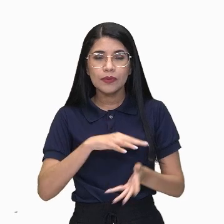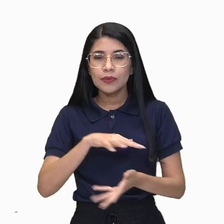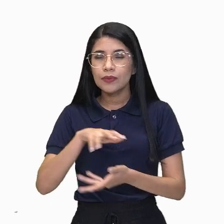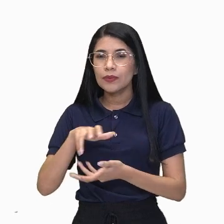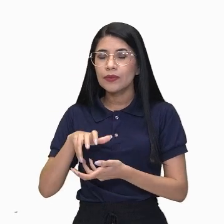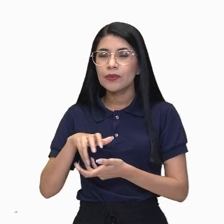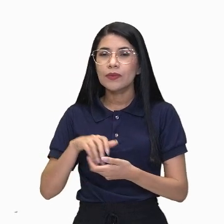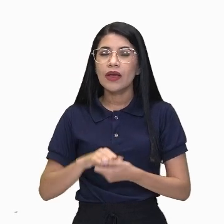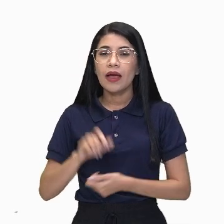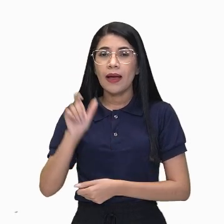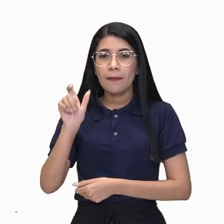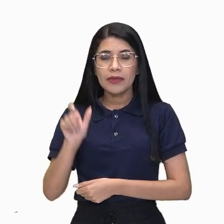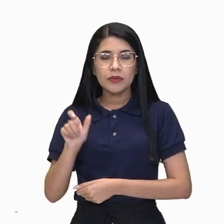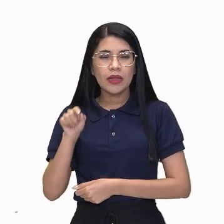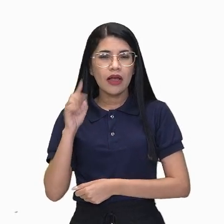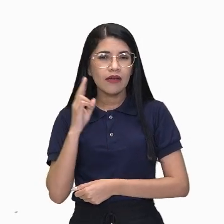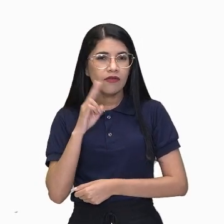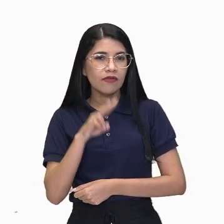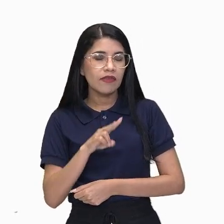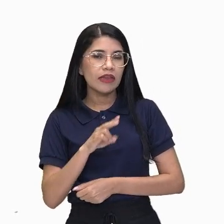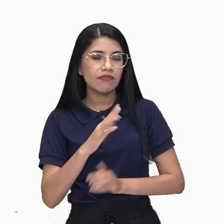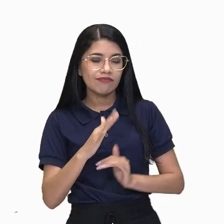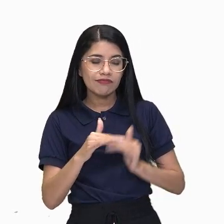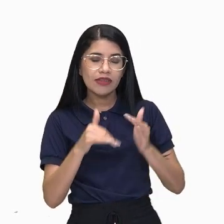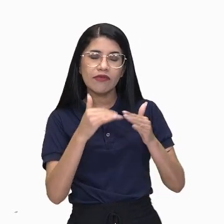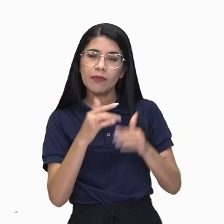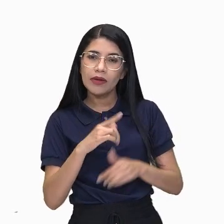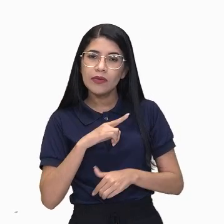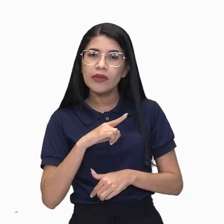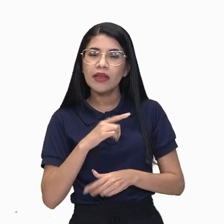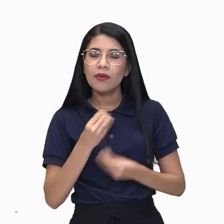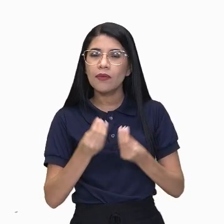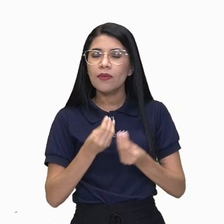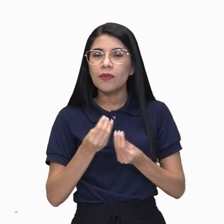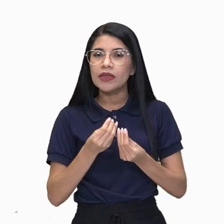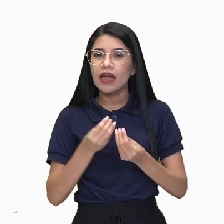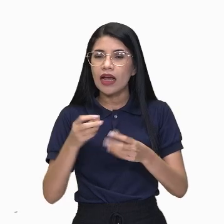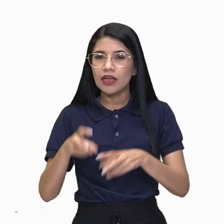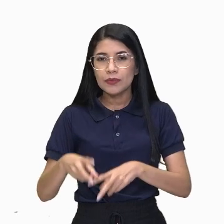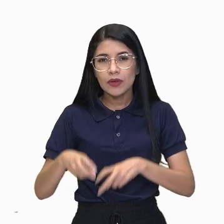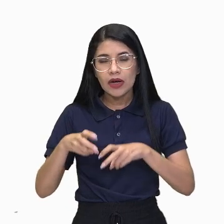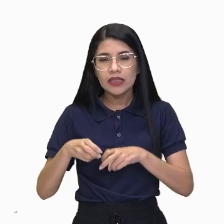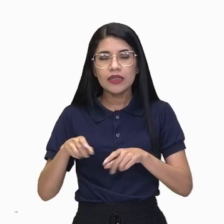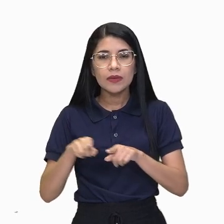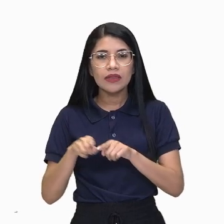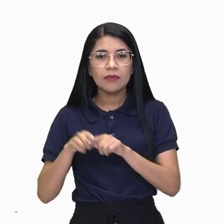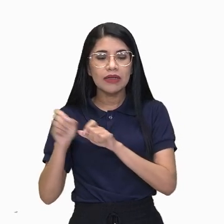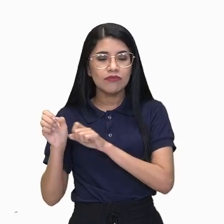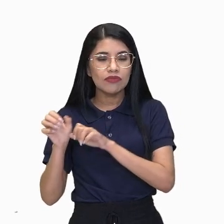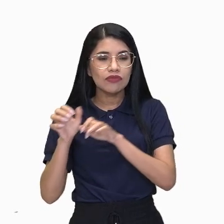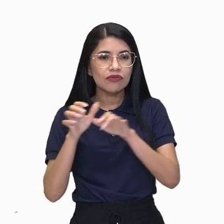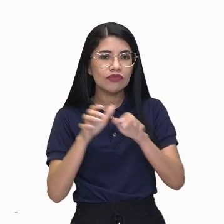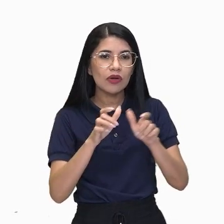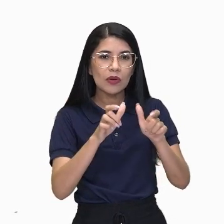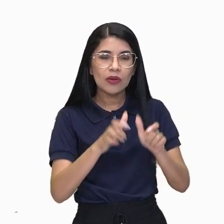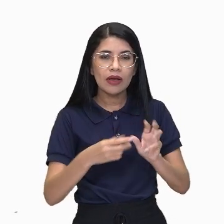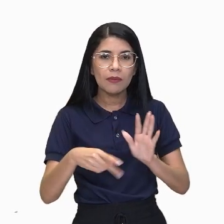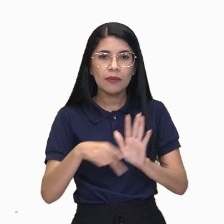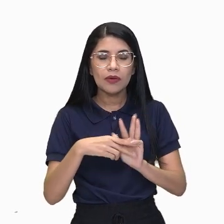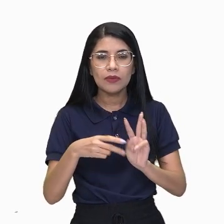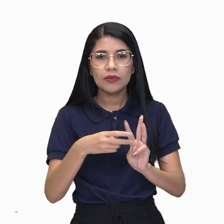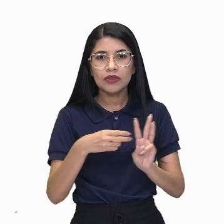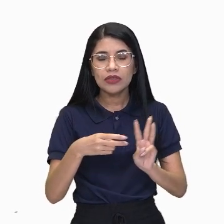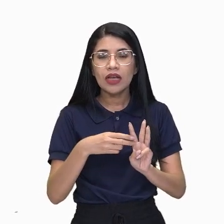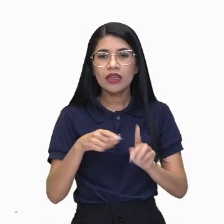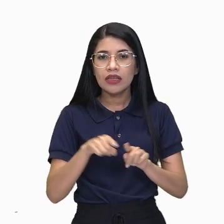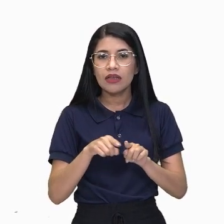quem olha o progresso, né, de desenvolvimento, com a exploração, né, a invasão de terras, exploração em massa. E